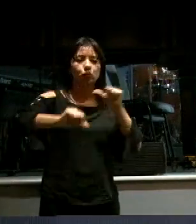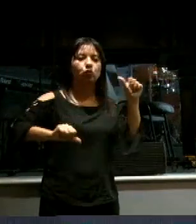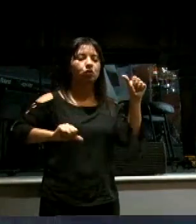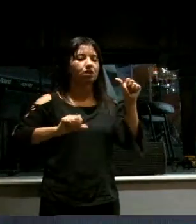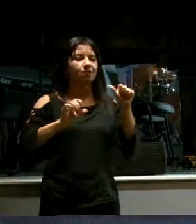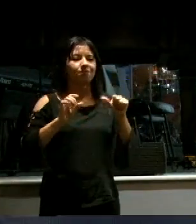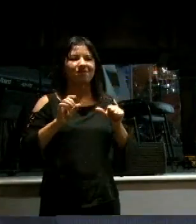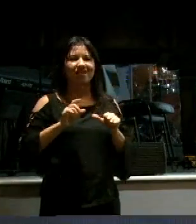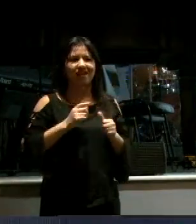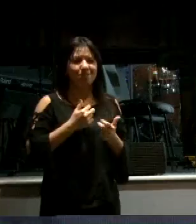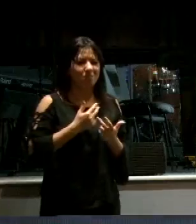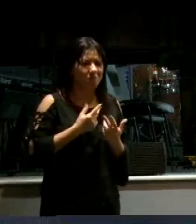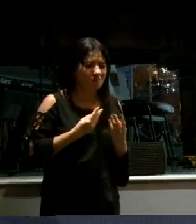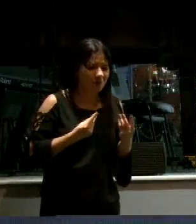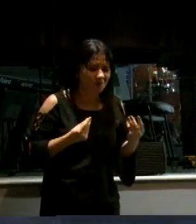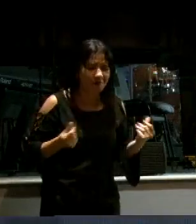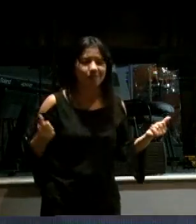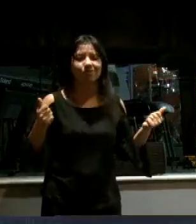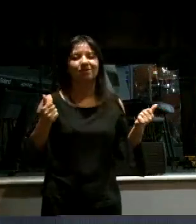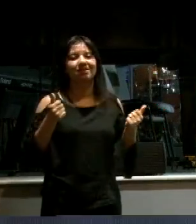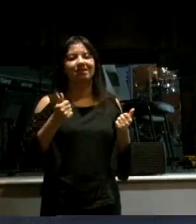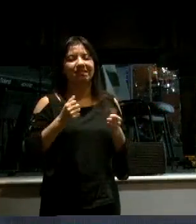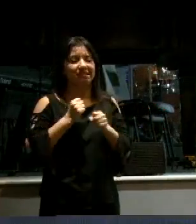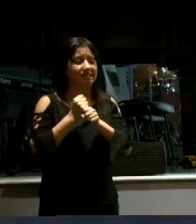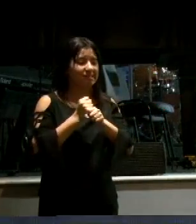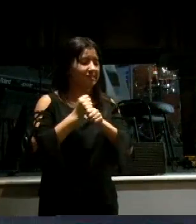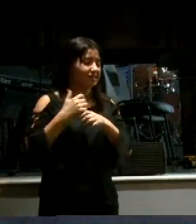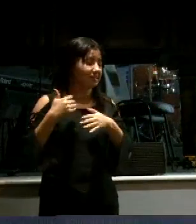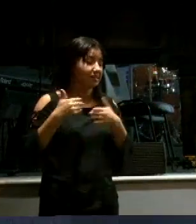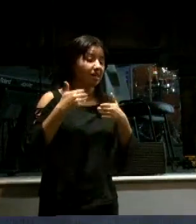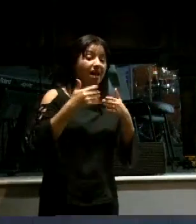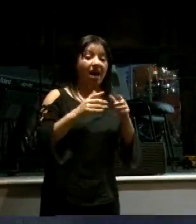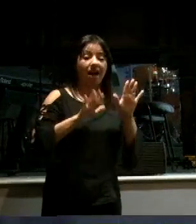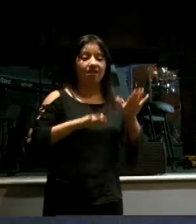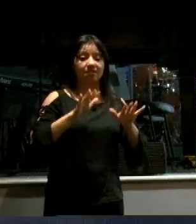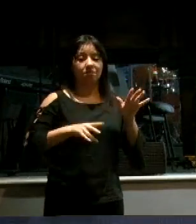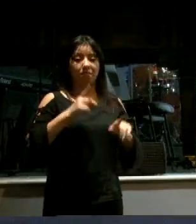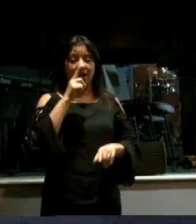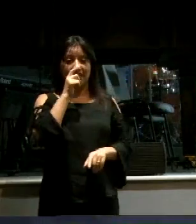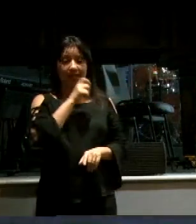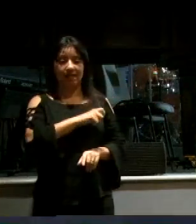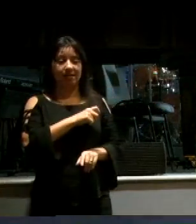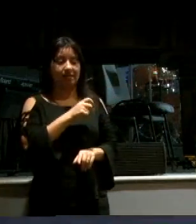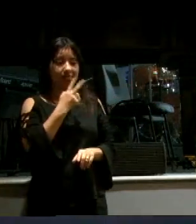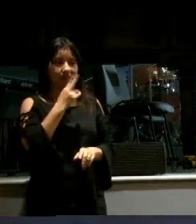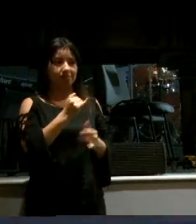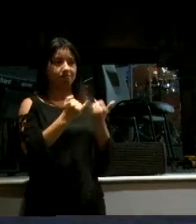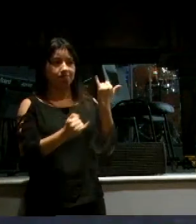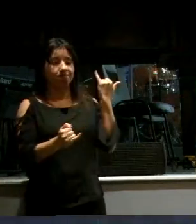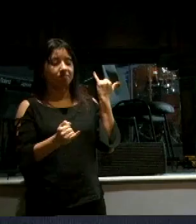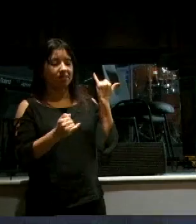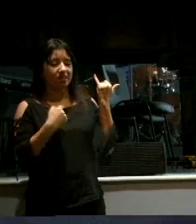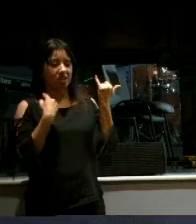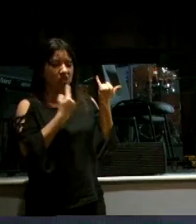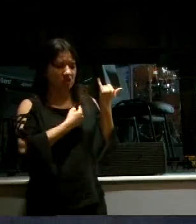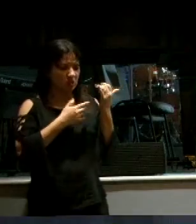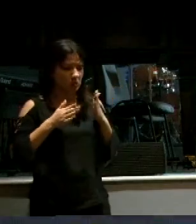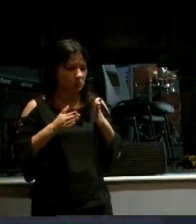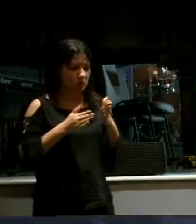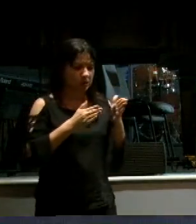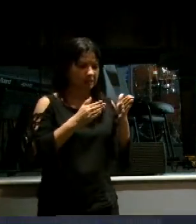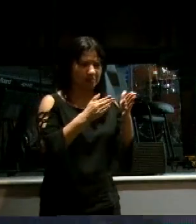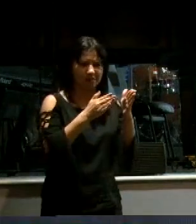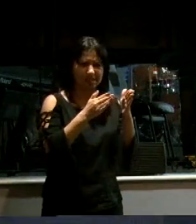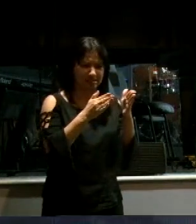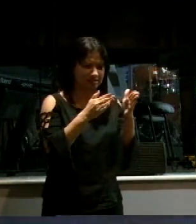Muitas vezes, Deus vai te conduzir por situações onde você vai achar que você